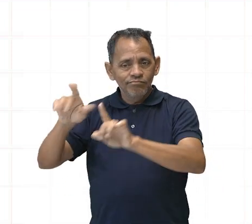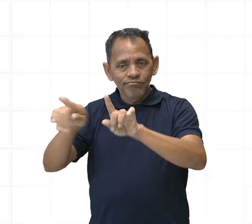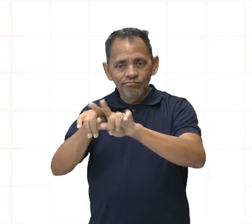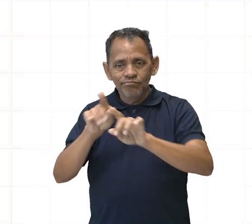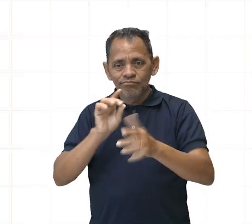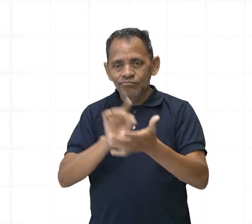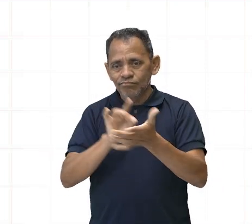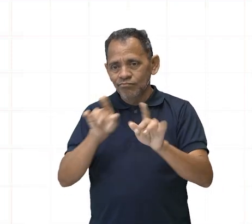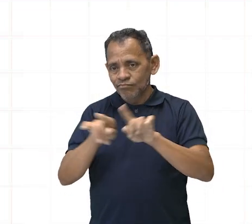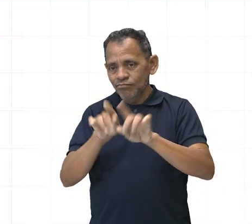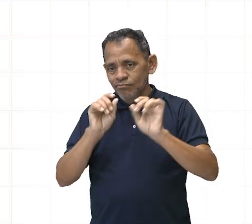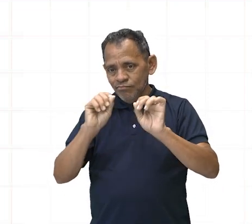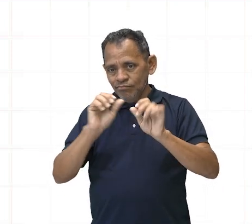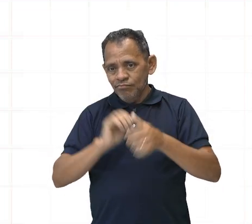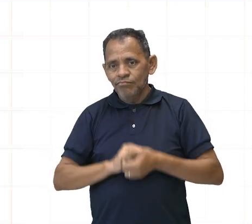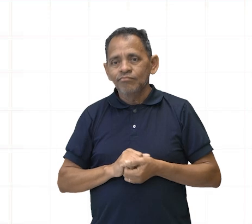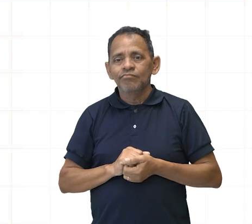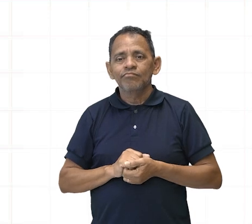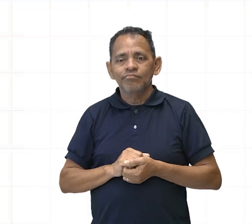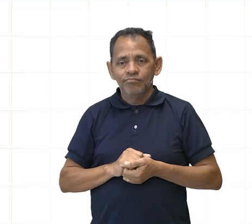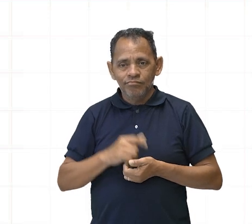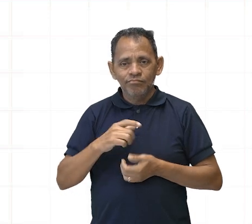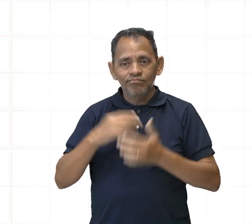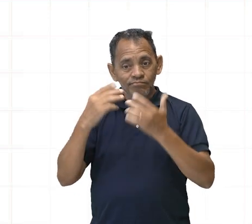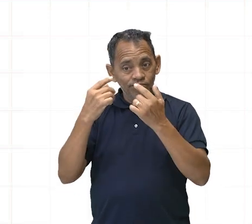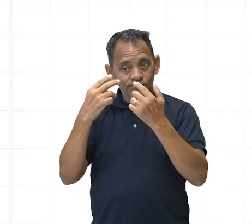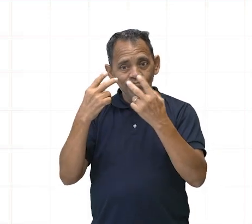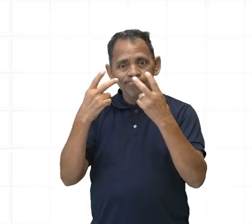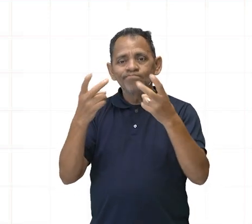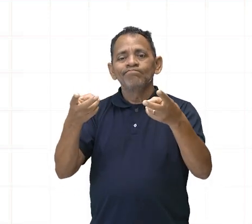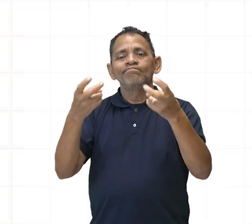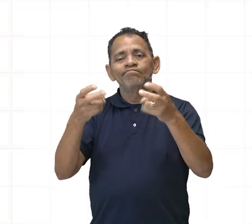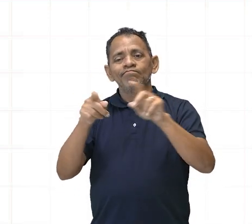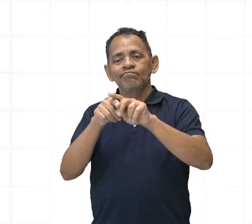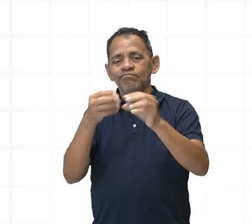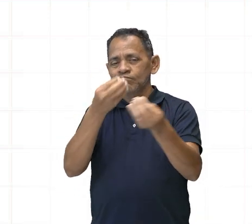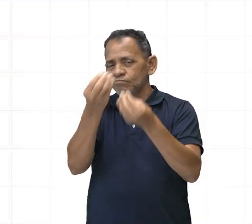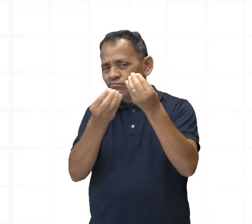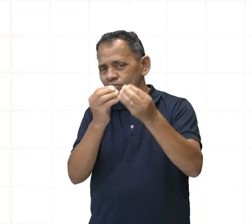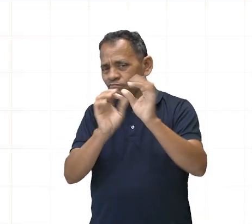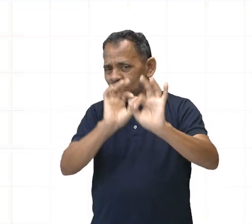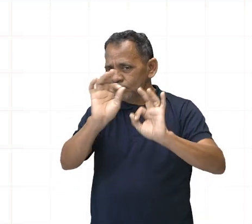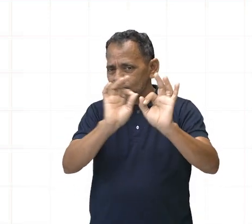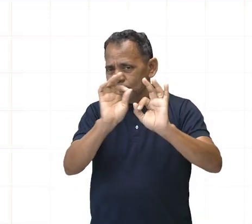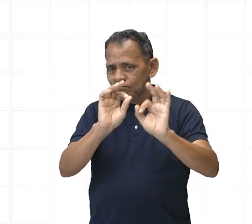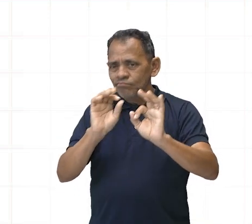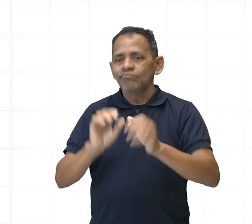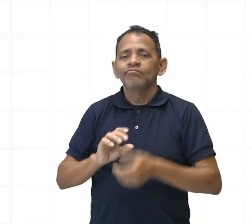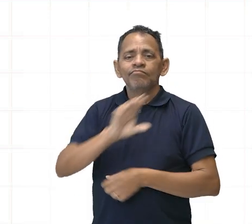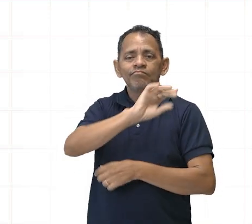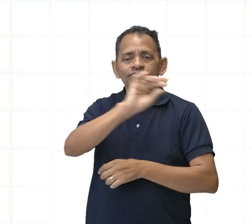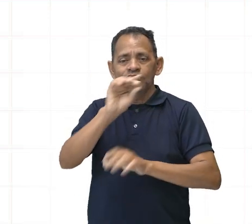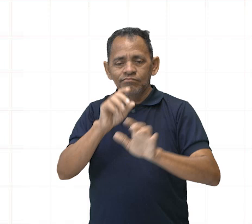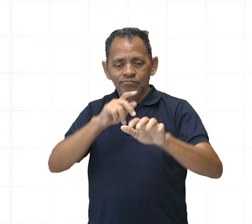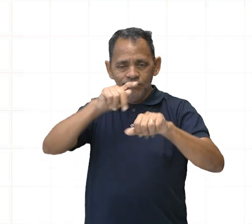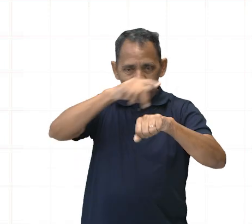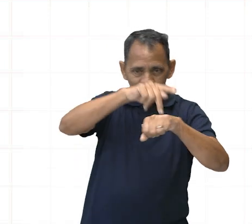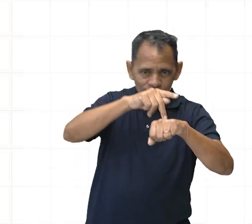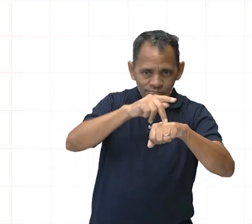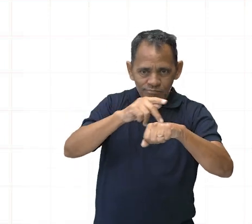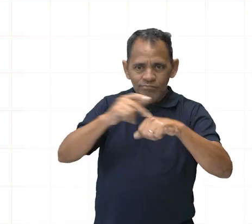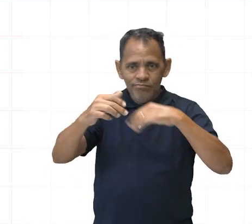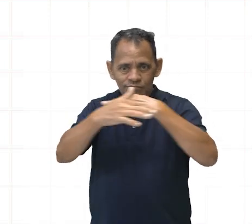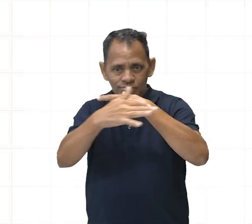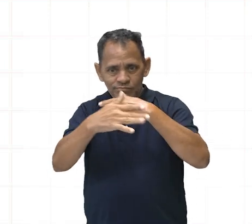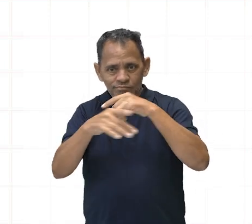como o trabalho ele acaba sendo percebido e estruturado em cada país, em cada cidade,